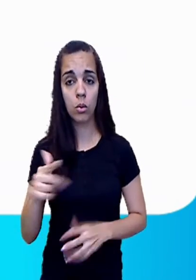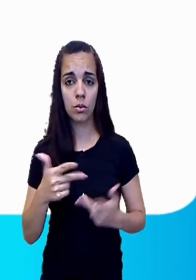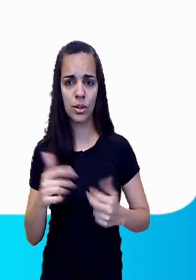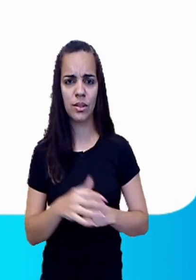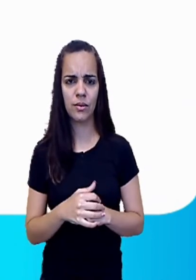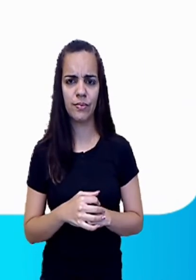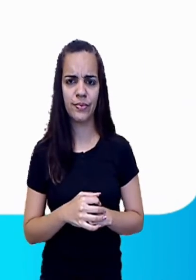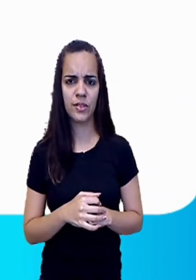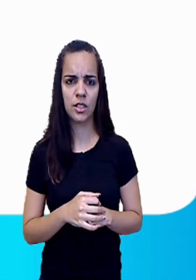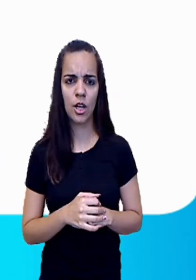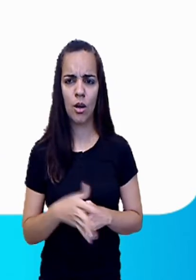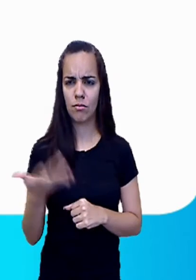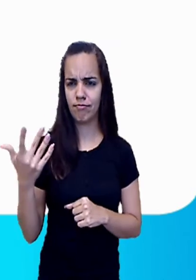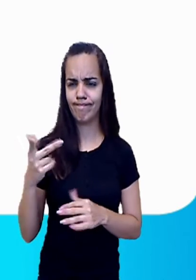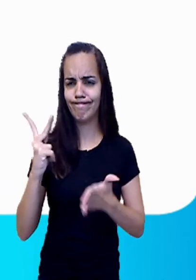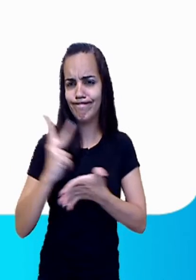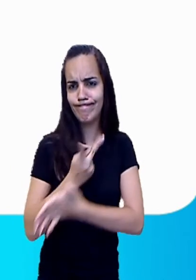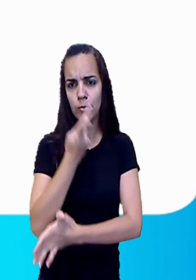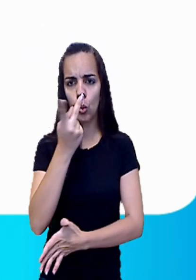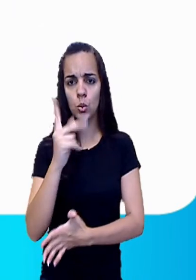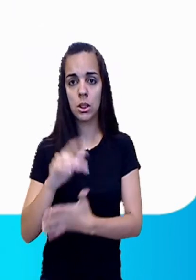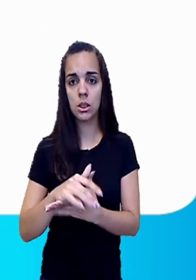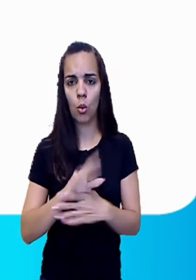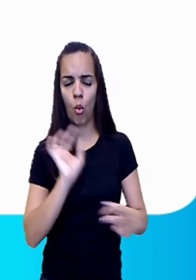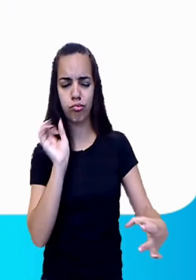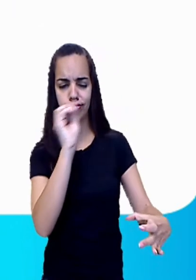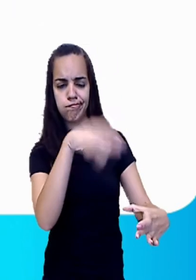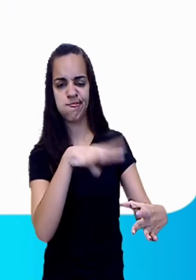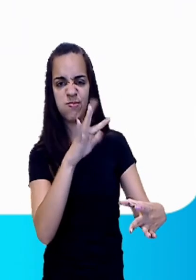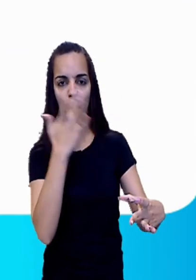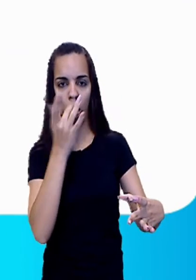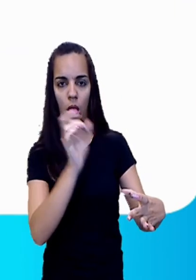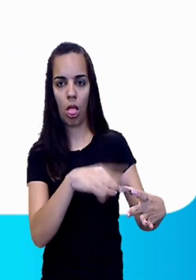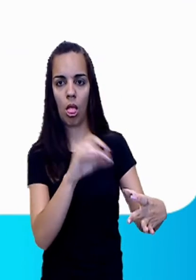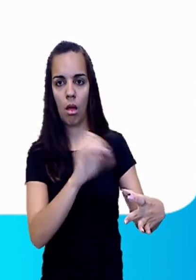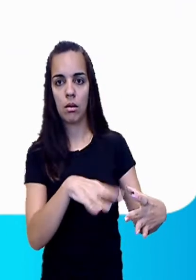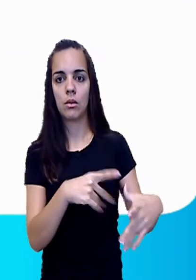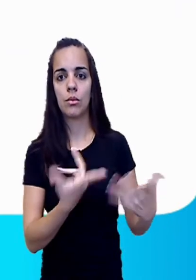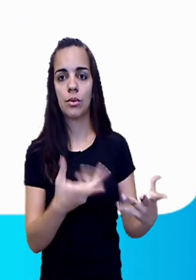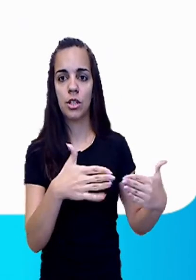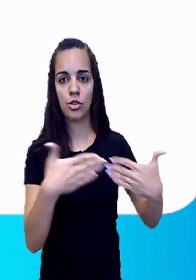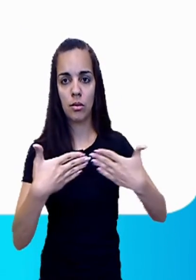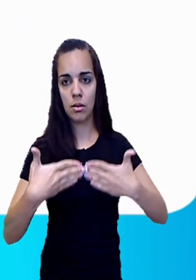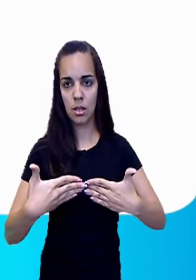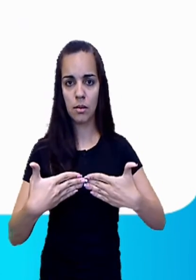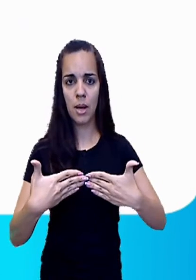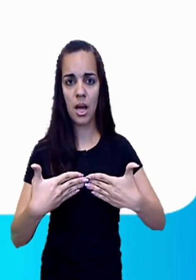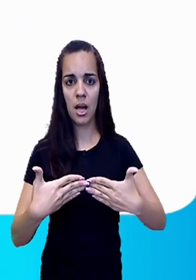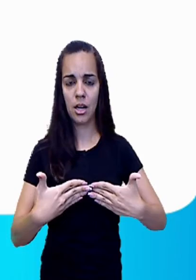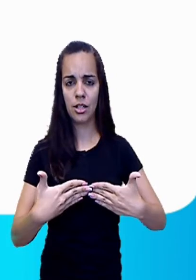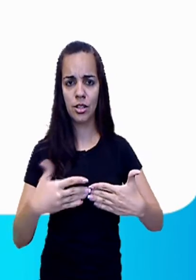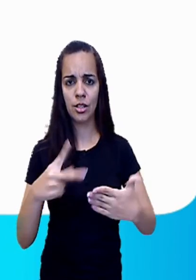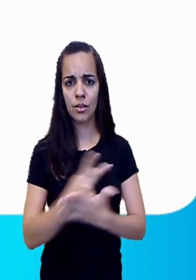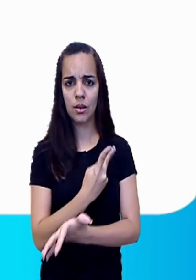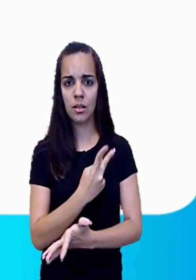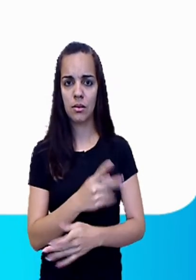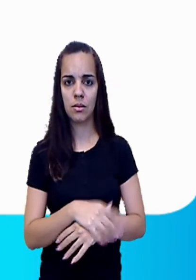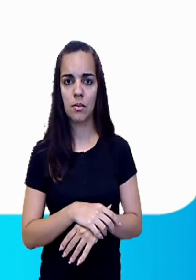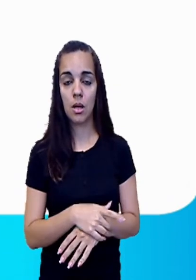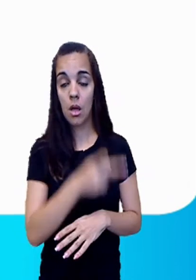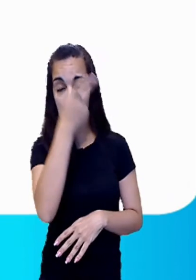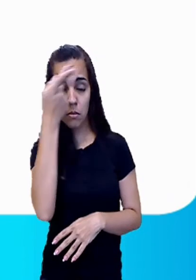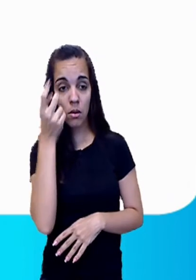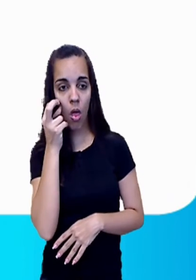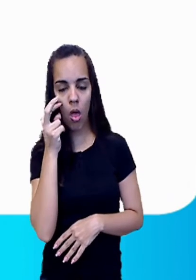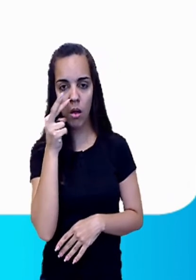exemplo recente de um problema com a mineração, todos nós aqui em Valadares sofremos com isso, e as pessoas que viviam